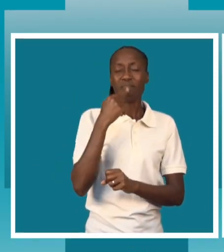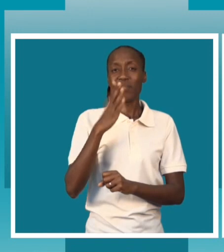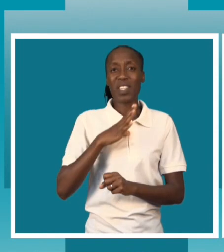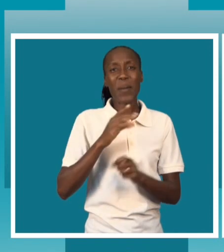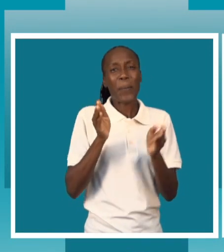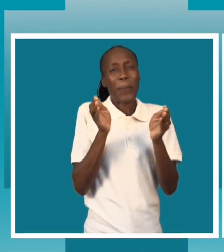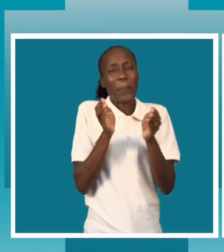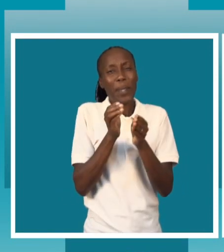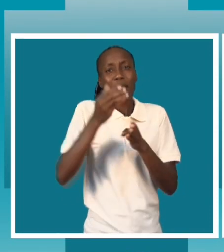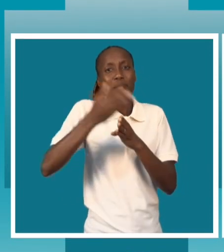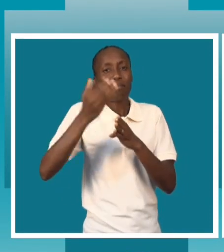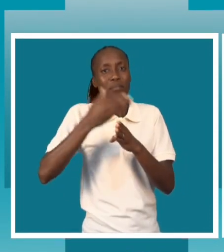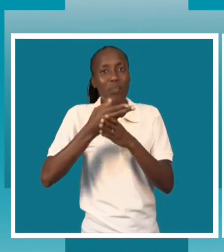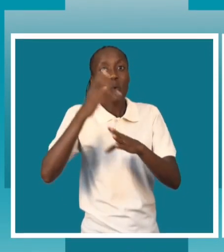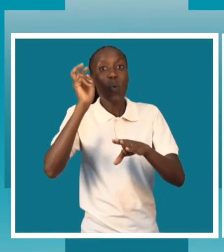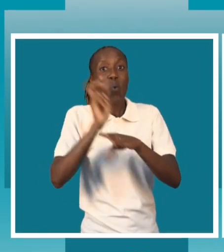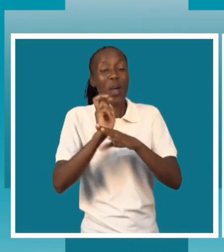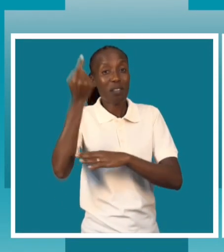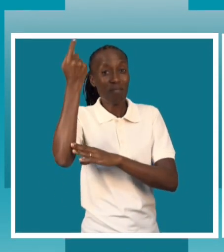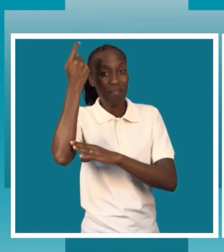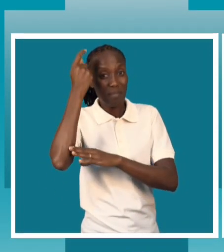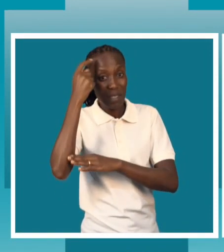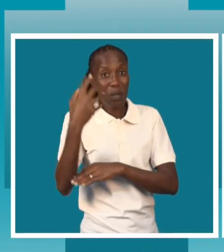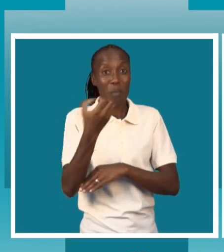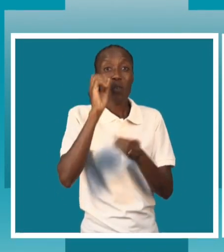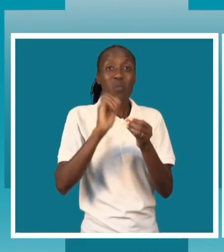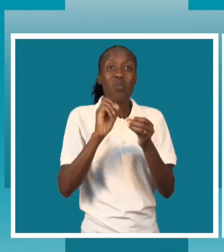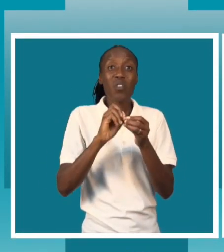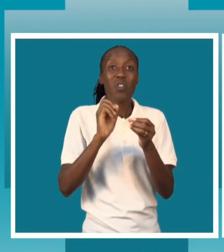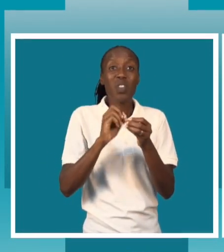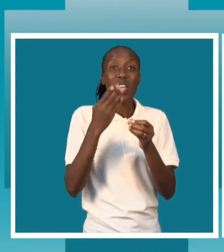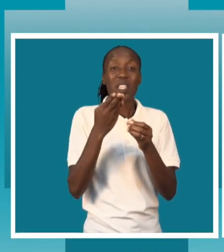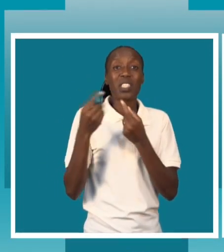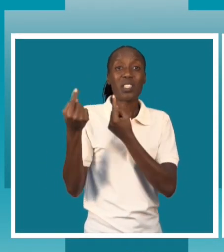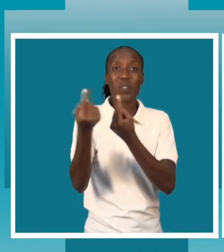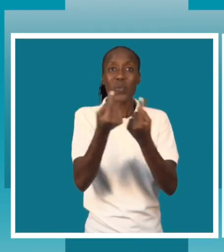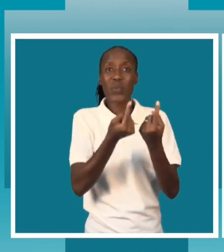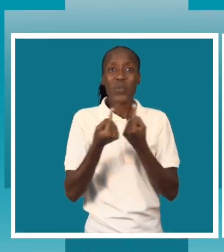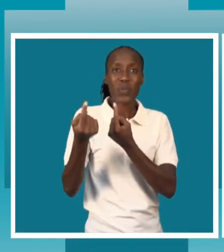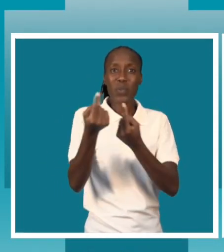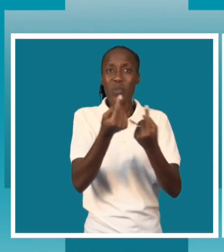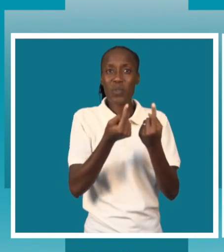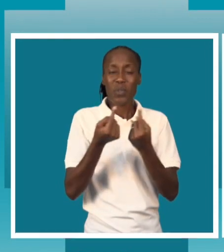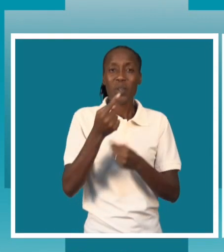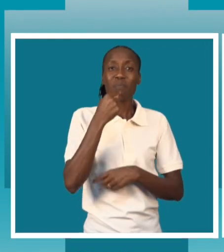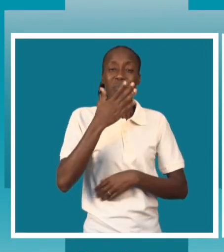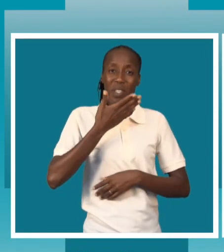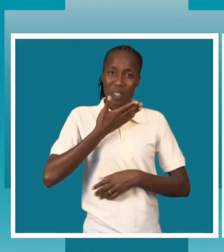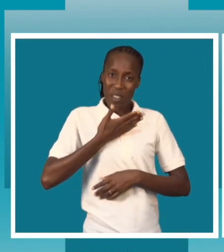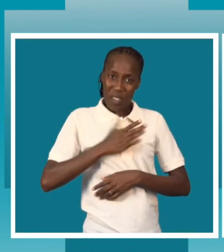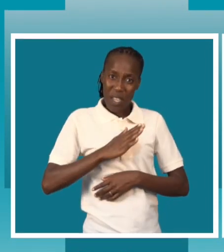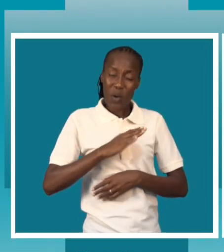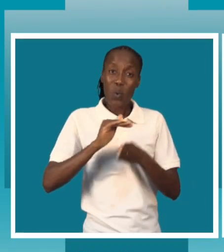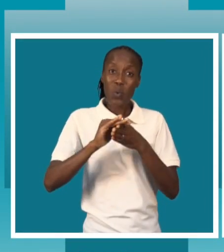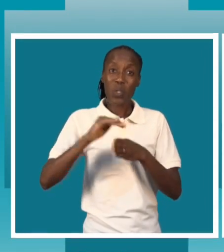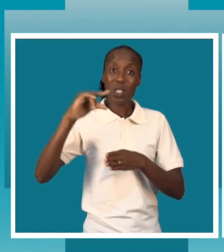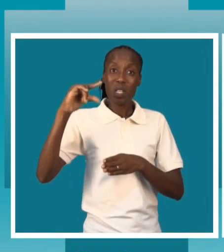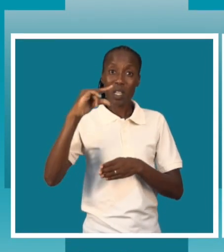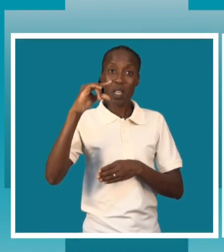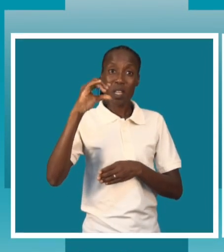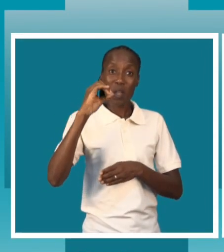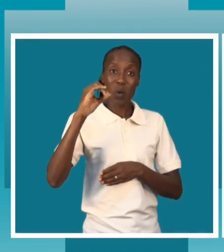exercícios de memorização que podem nos levar a esta situação. E se nós queremos usar o Google para